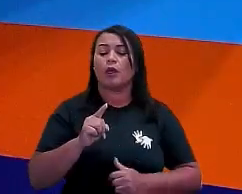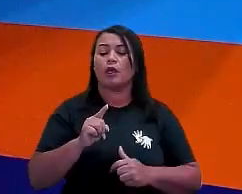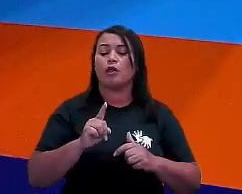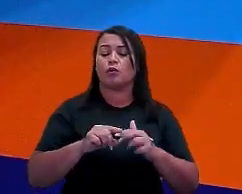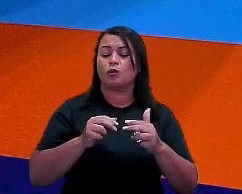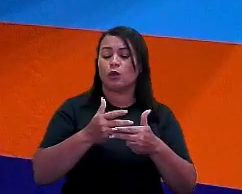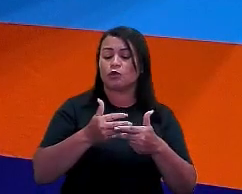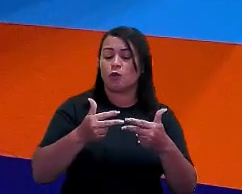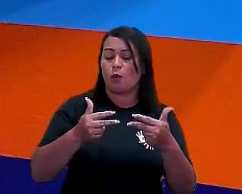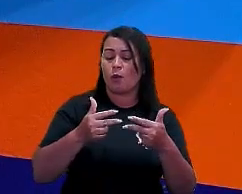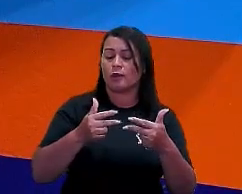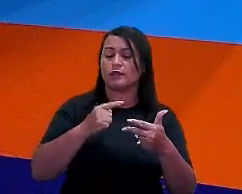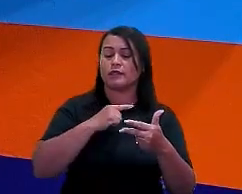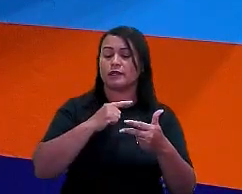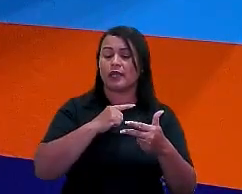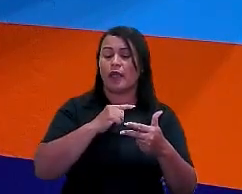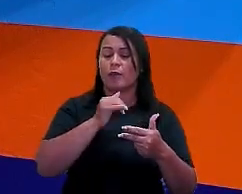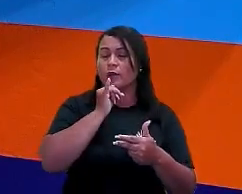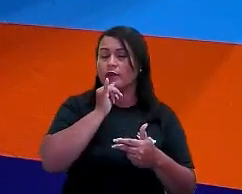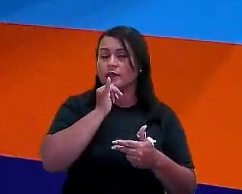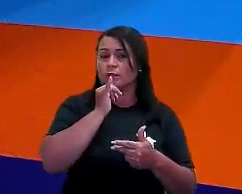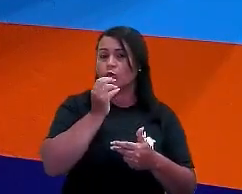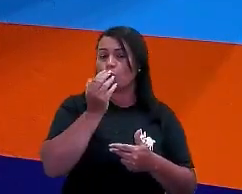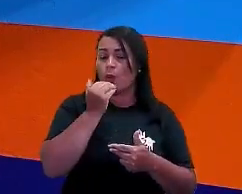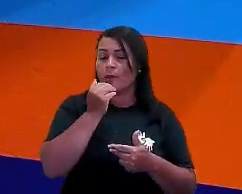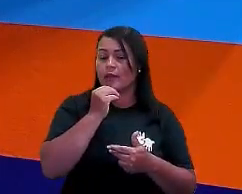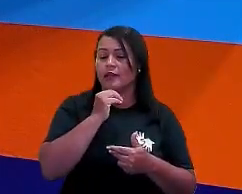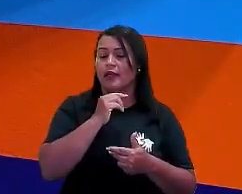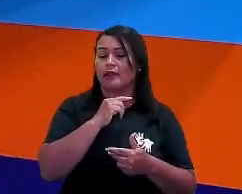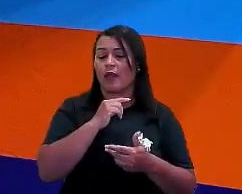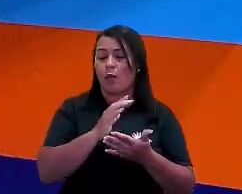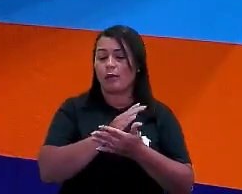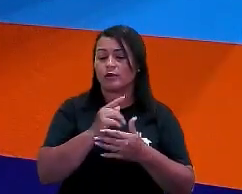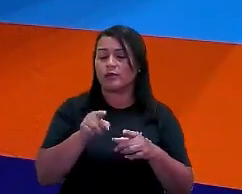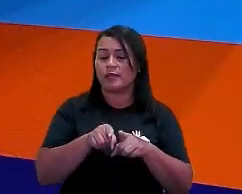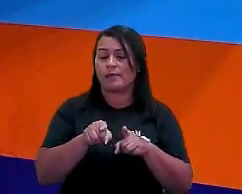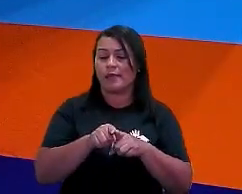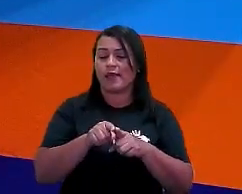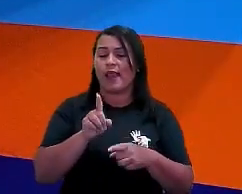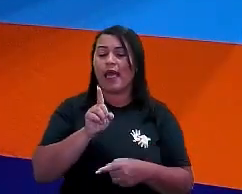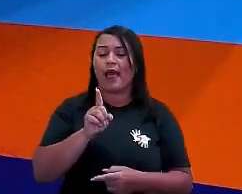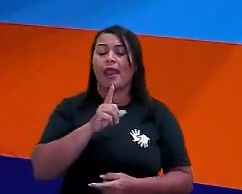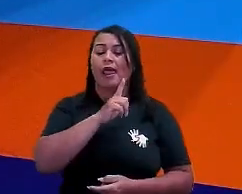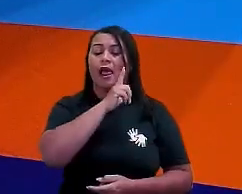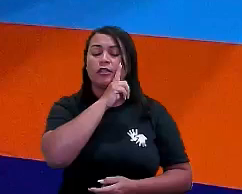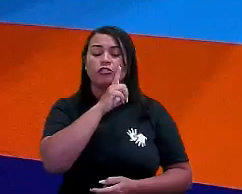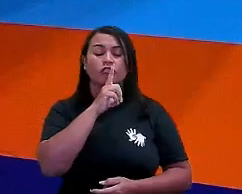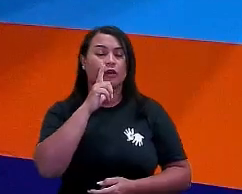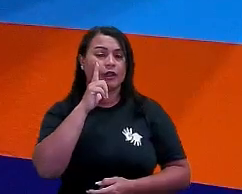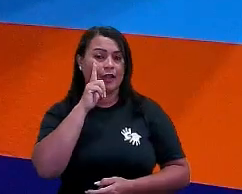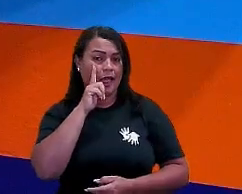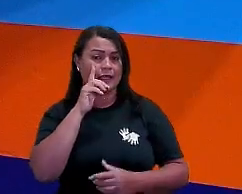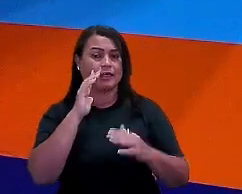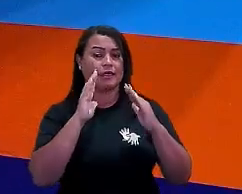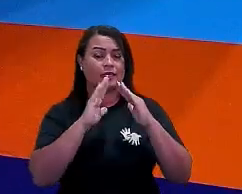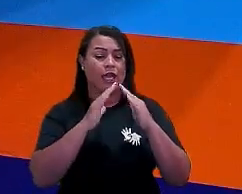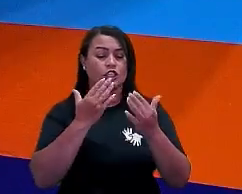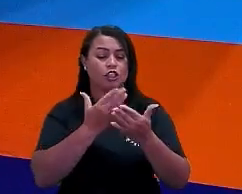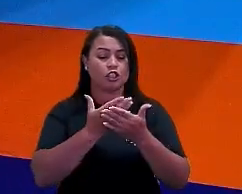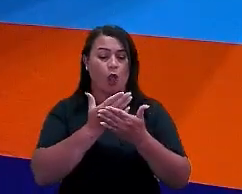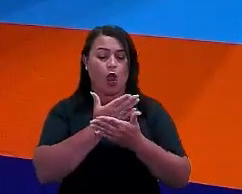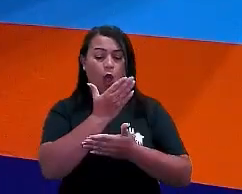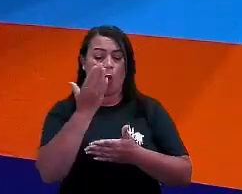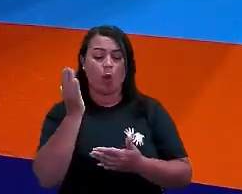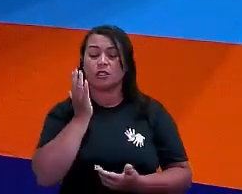está lá na lanchonete da escola. Então, digamos que na minha escola esteja vendendo esses produtos